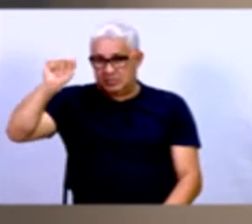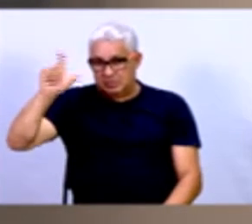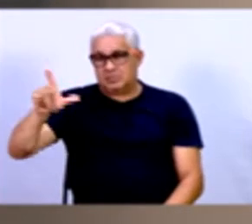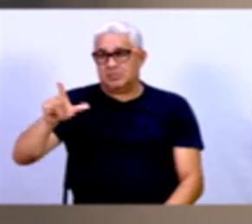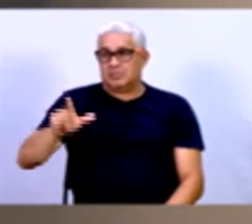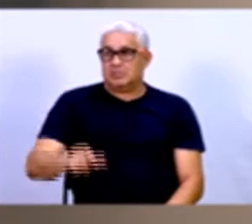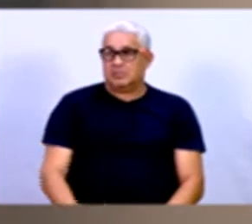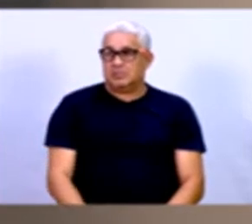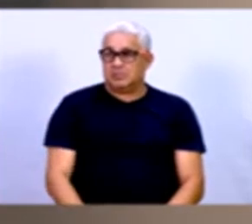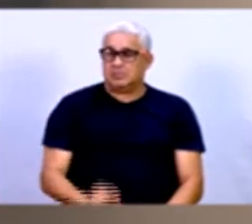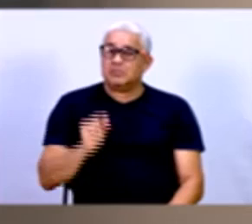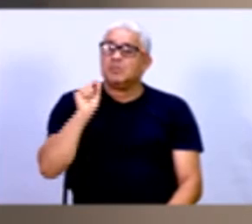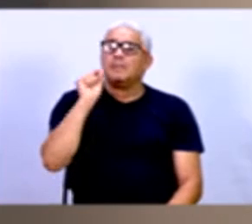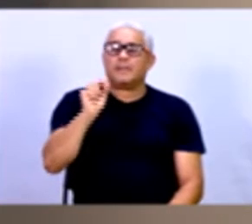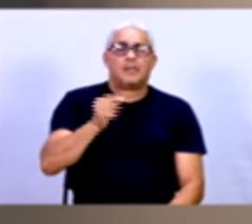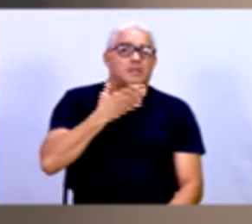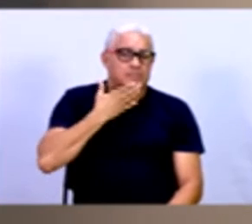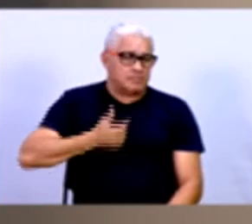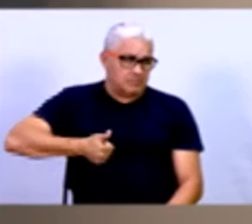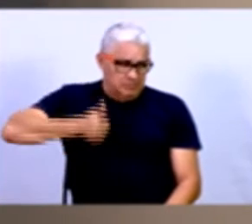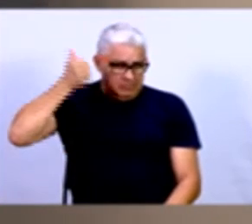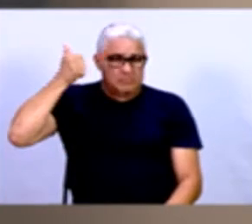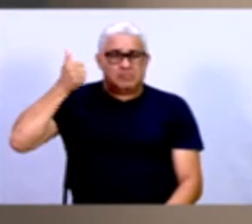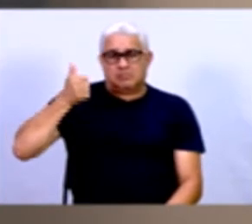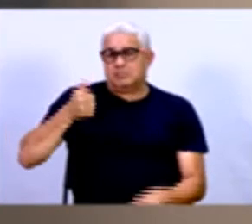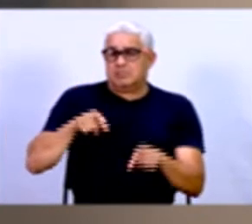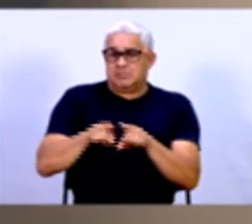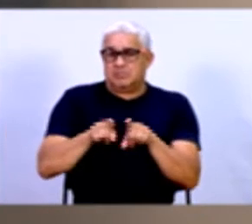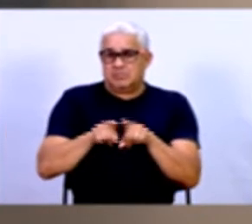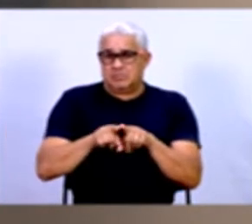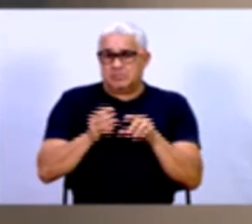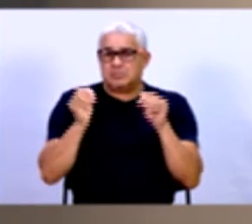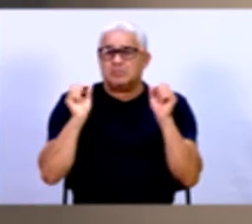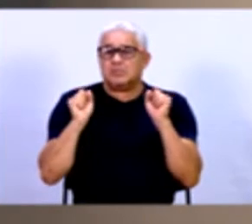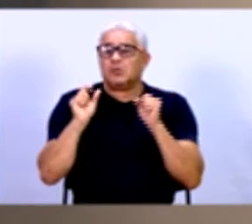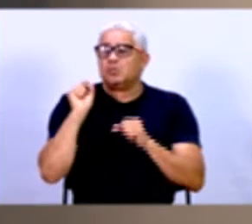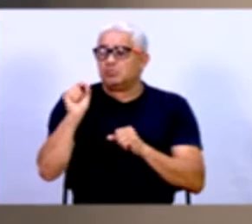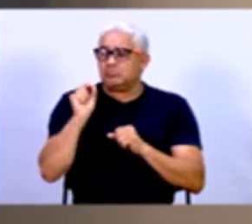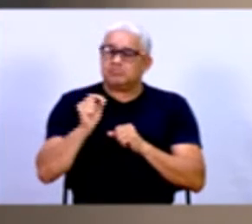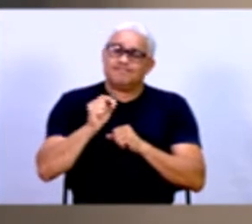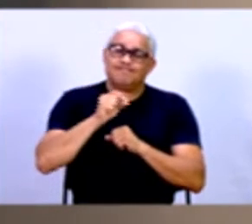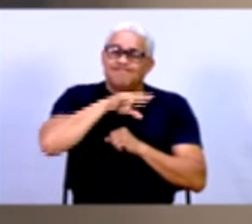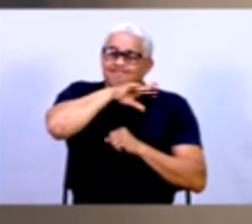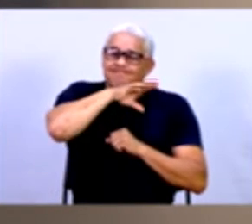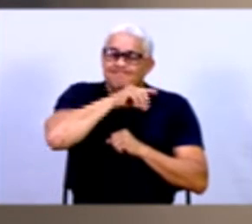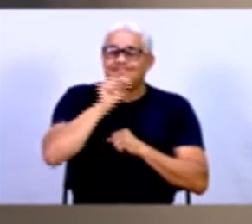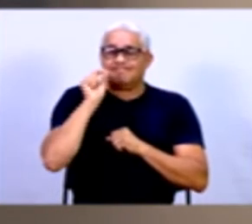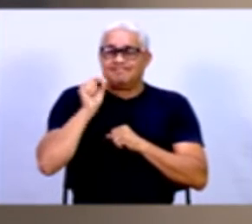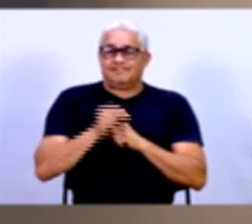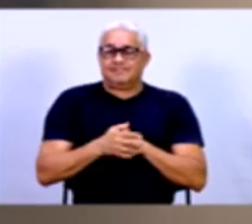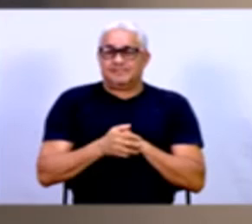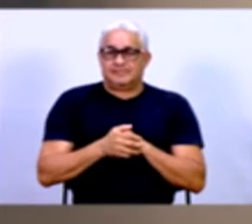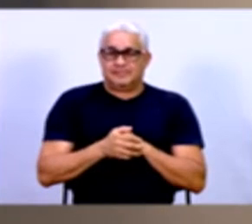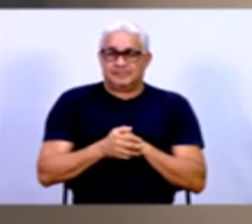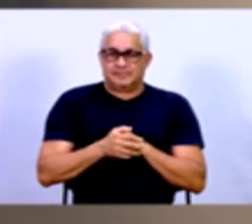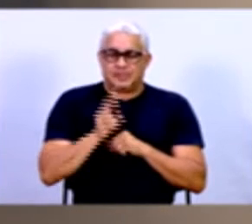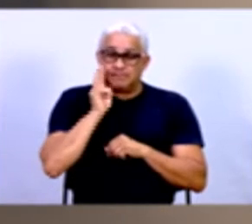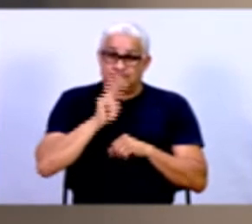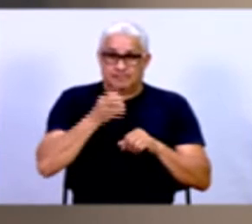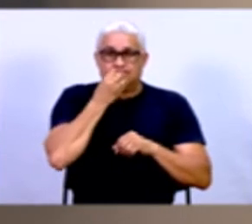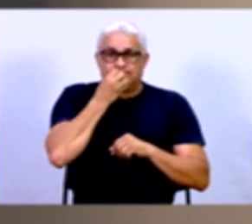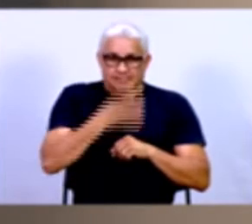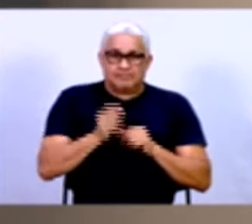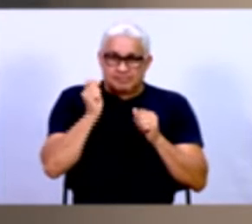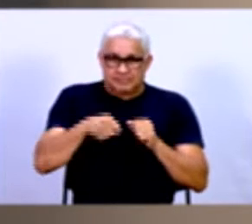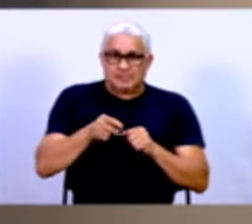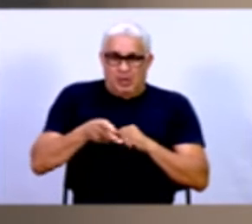o que a gente pode melhorar com esse resultado, o que está muito ruim, o que a gente viu que está bom, então dá para